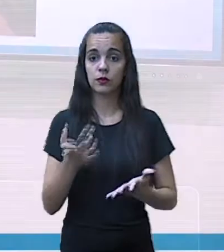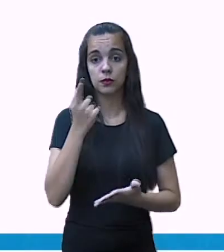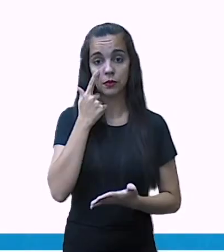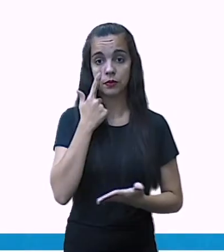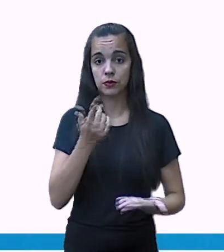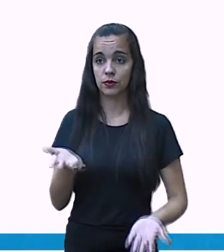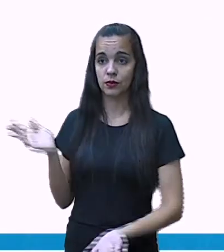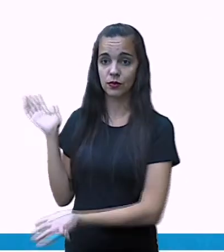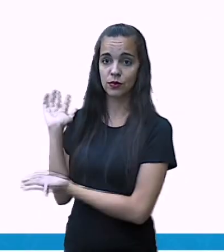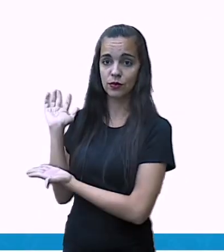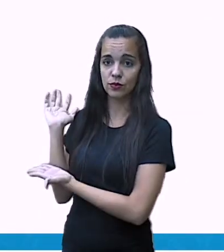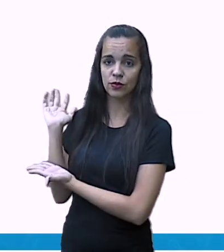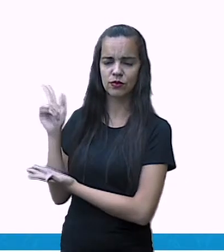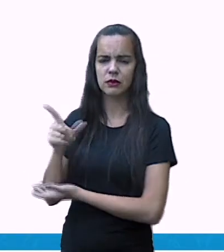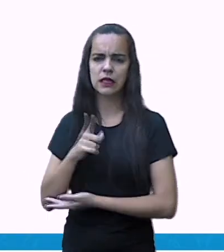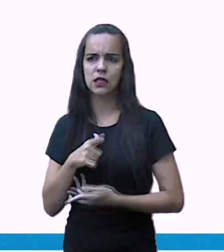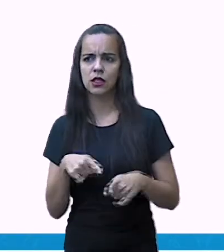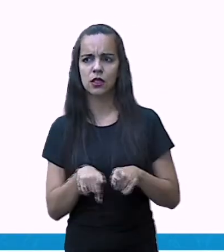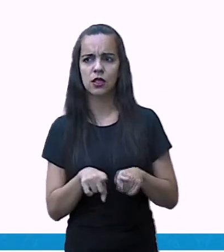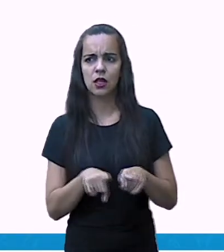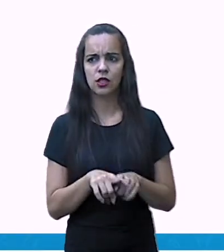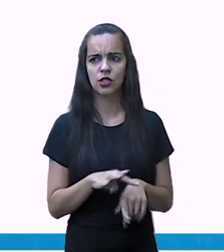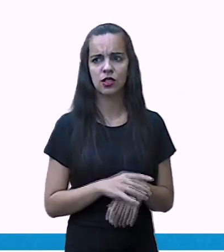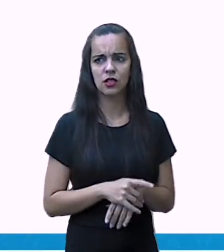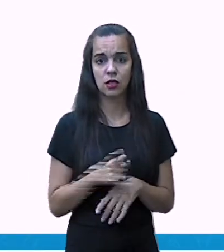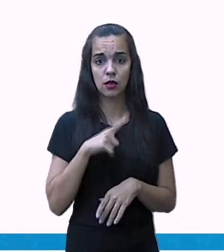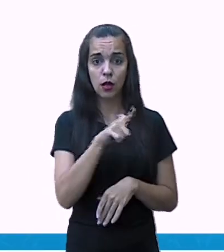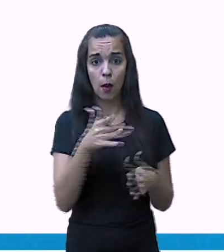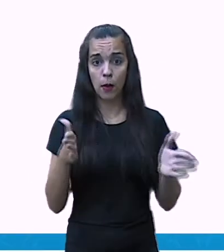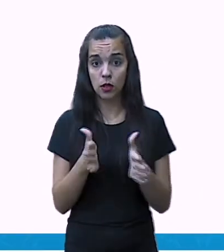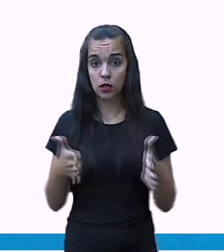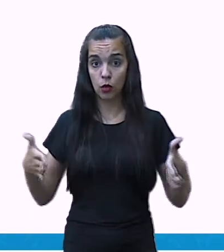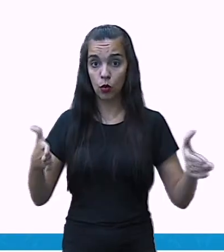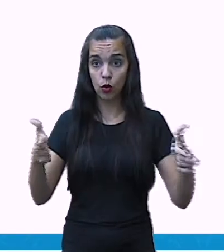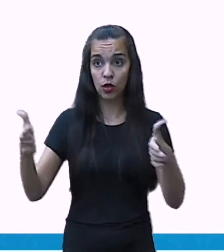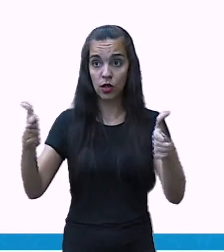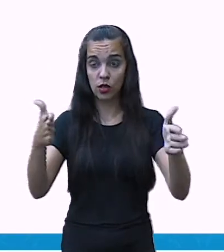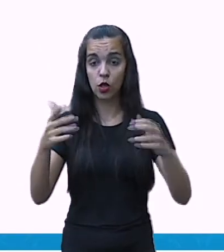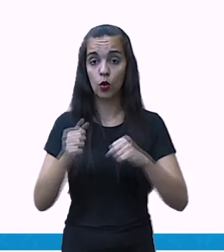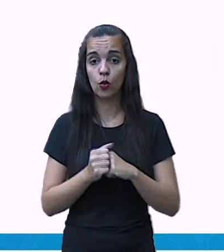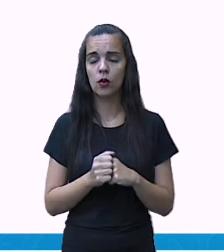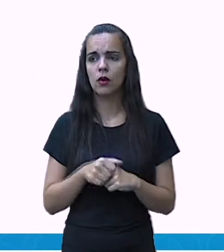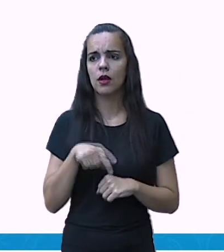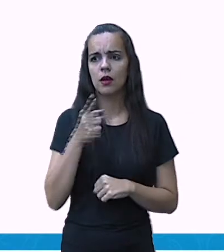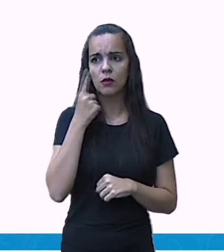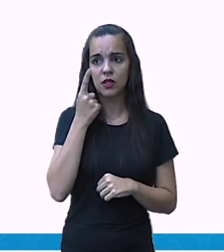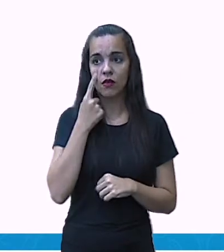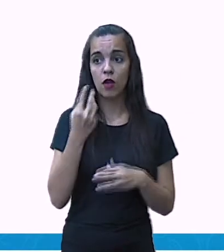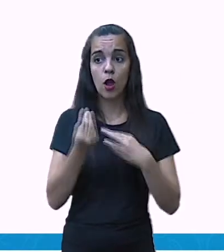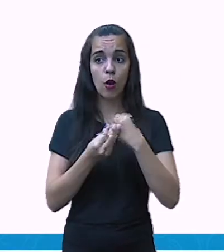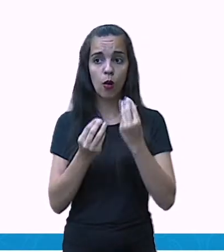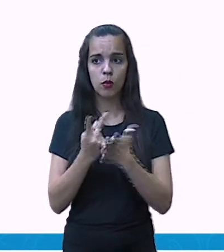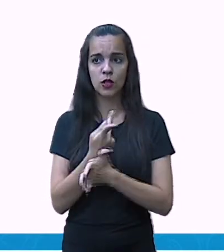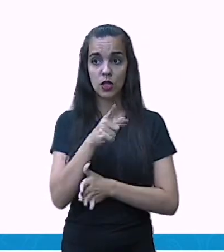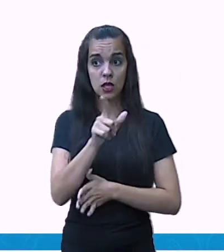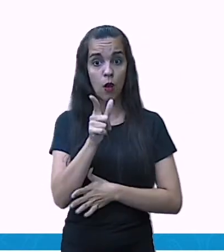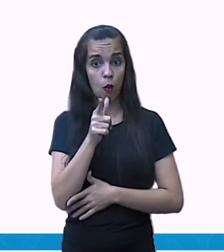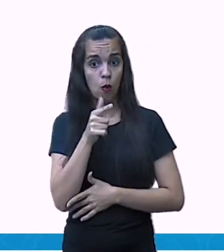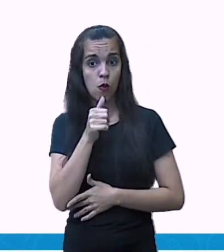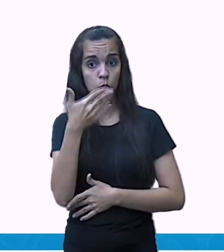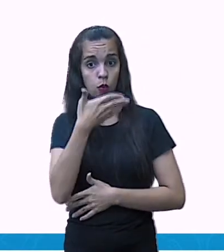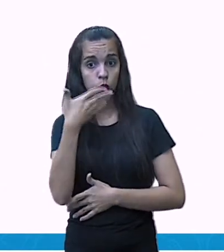E aqui nós temos, né, essa caixa do rio. E observemos aqui, isso aqui é o Rio Doce, viu,